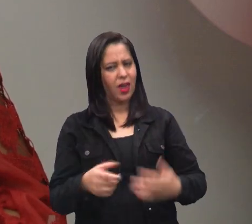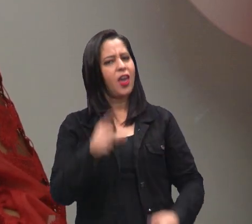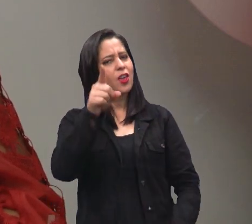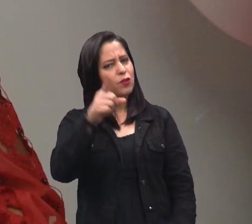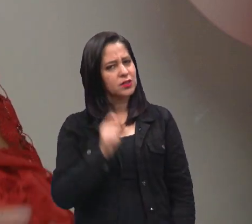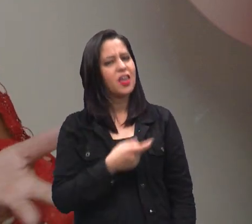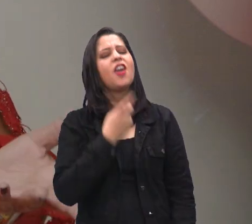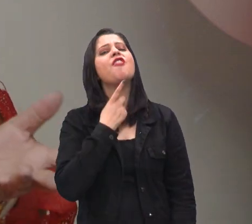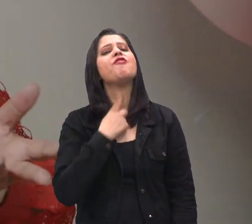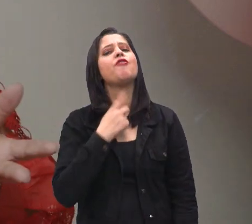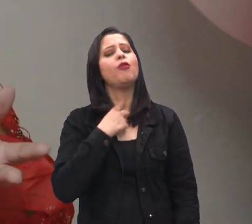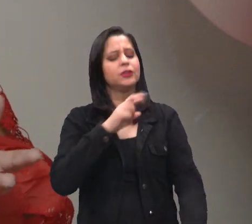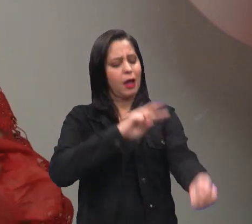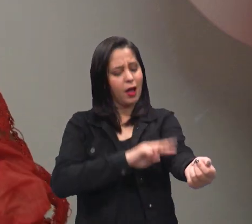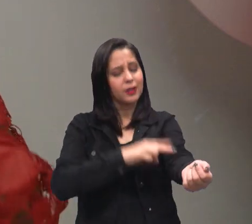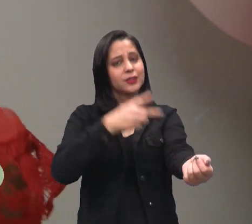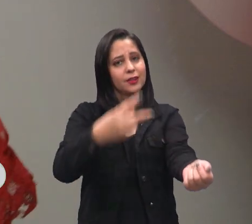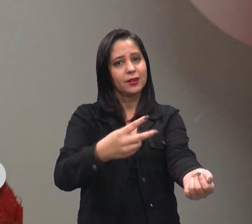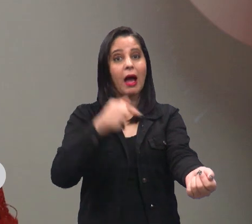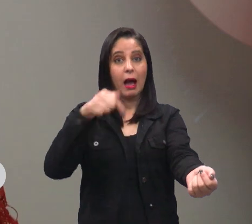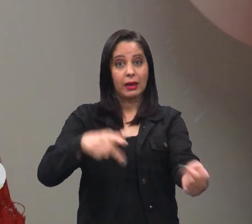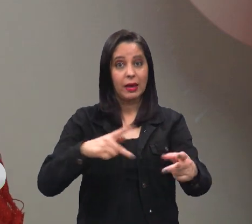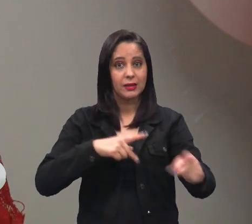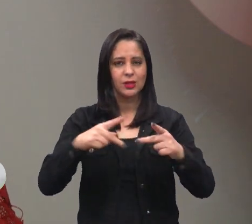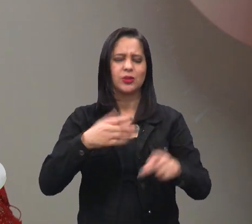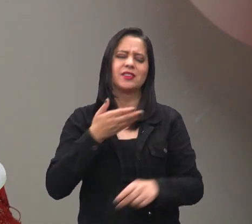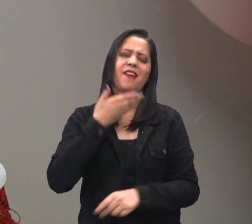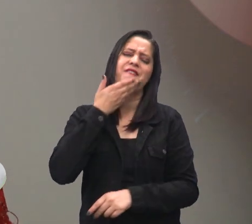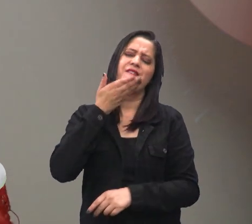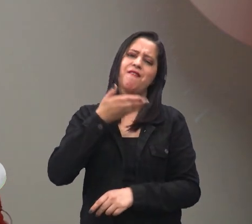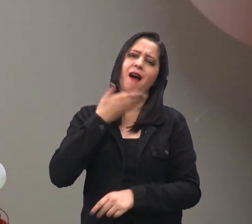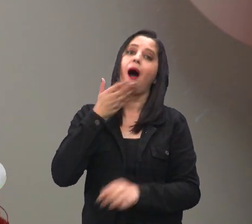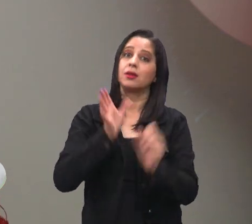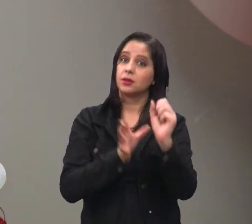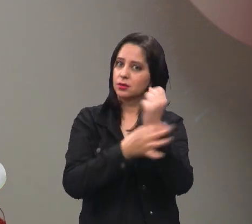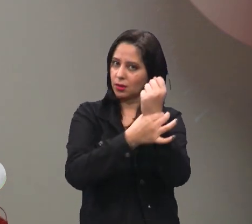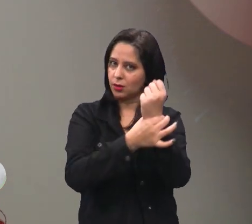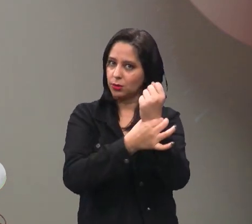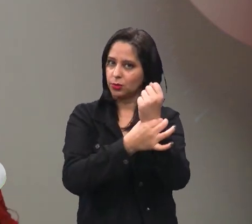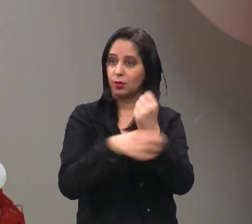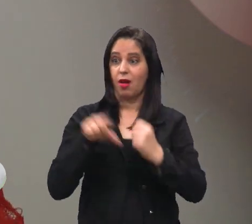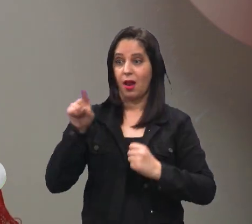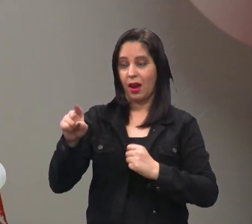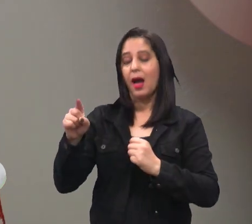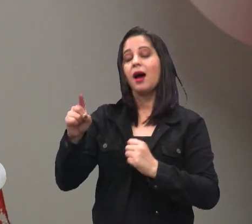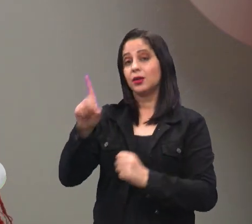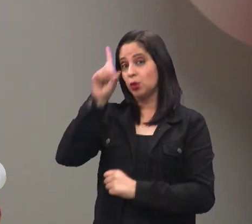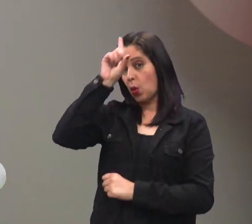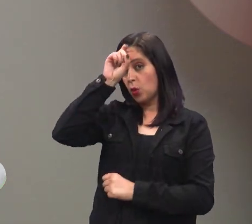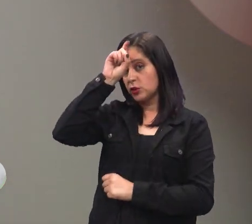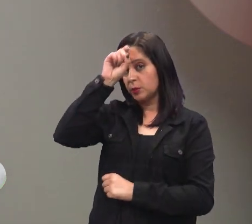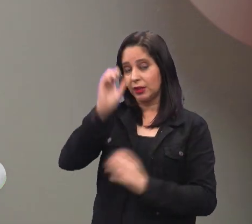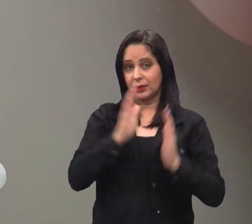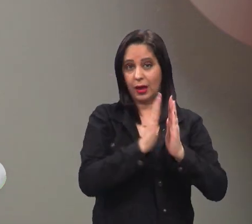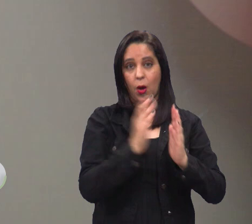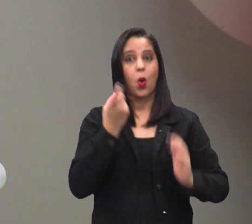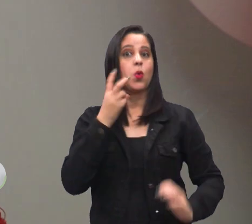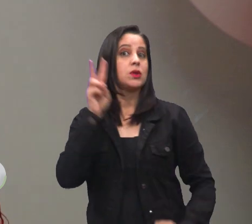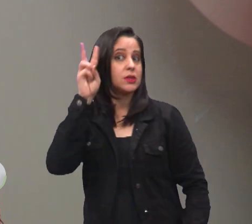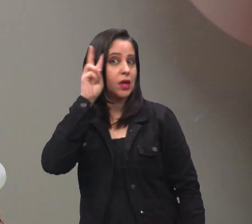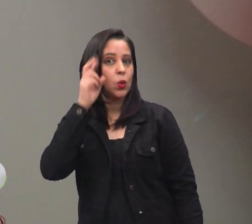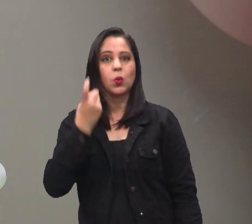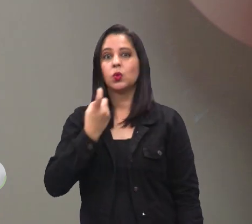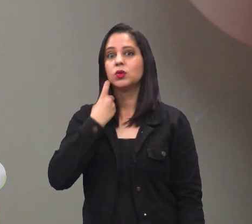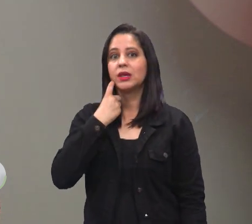doar sangue? Aqui em São José dos Campos é fácil e seguro. O Hemocentro funciona de segunda a sexta-feira,